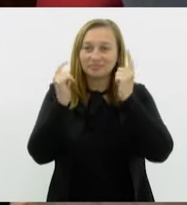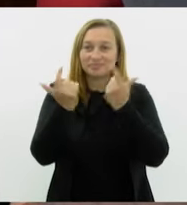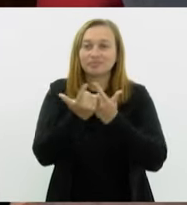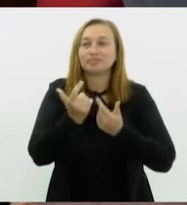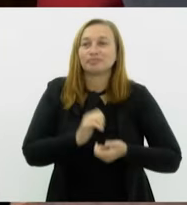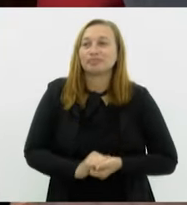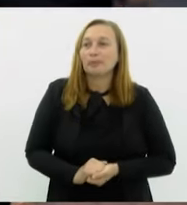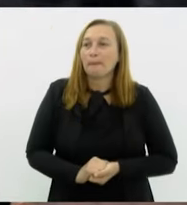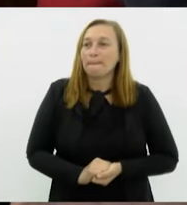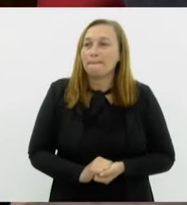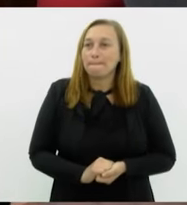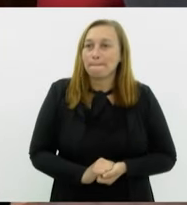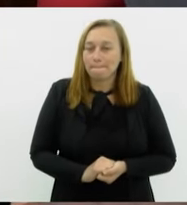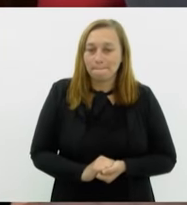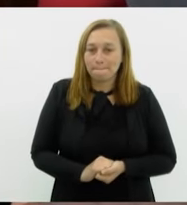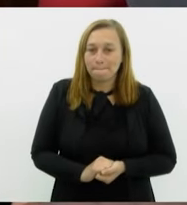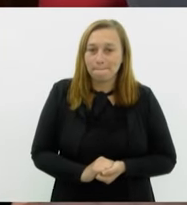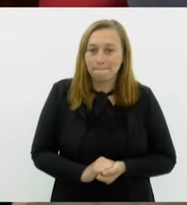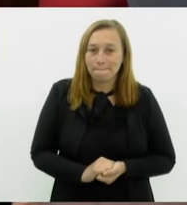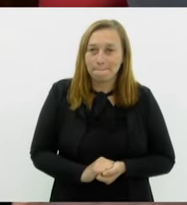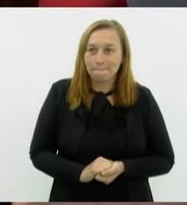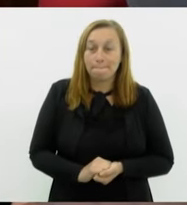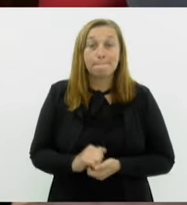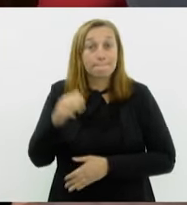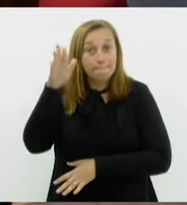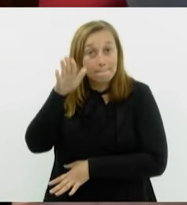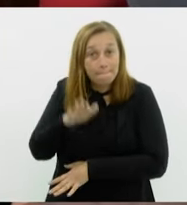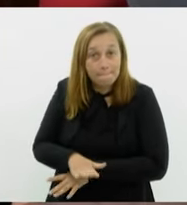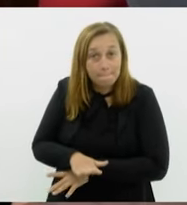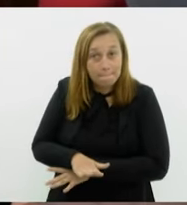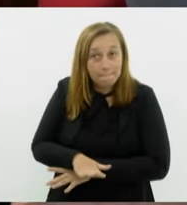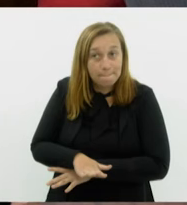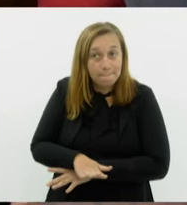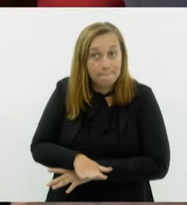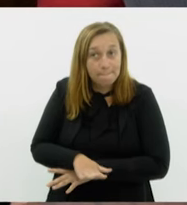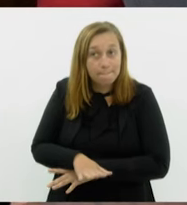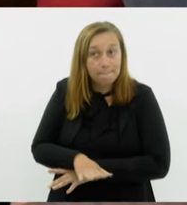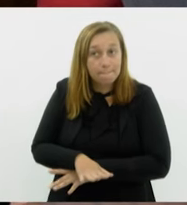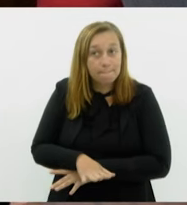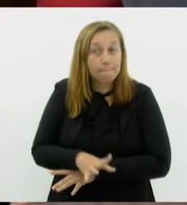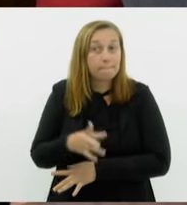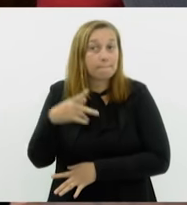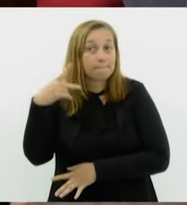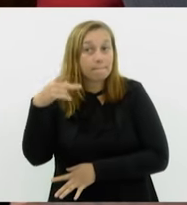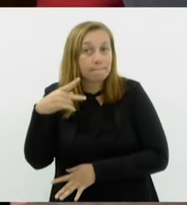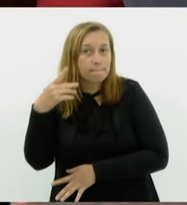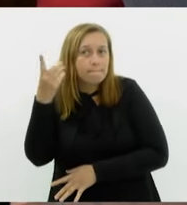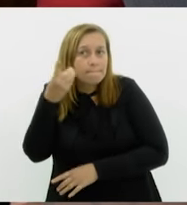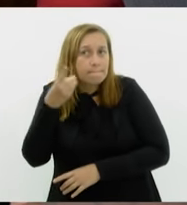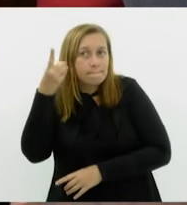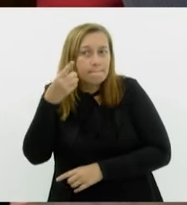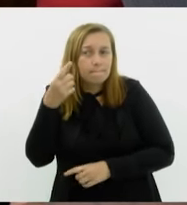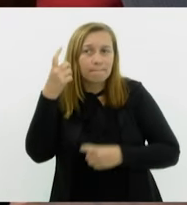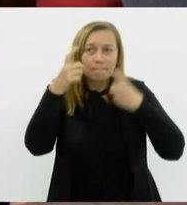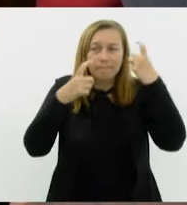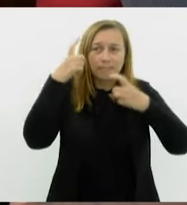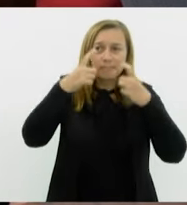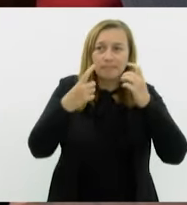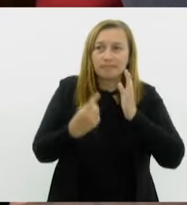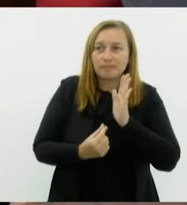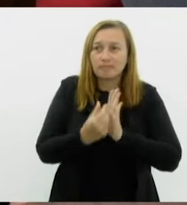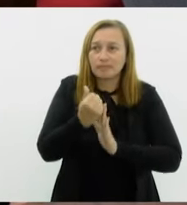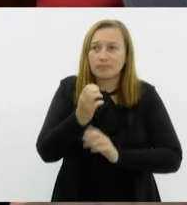Alerge. Vi nessa tarde novos parlamentares preocupados com o orçamento do estado do